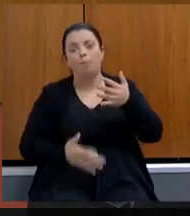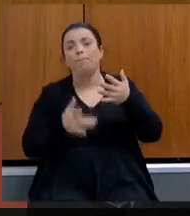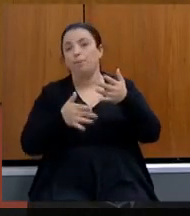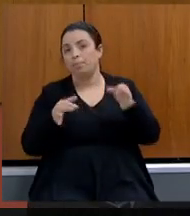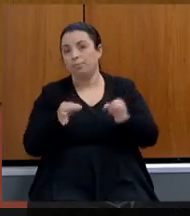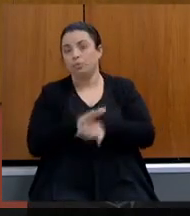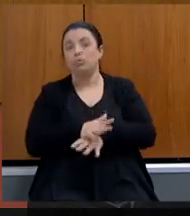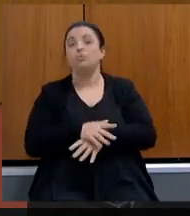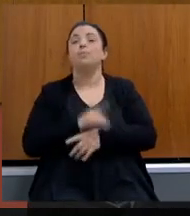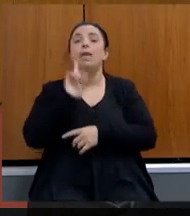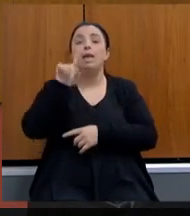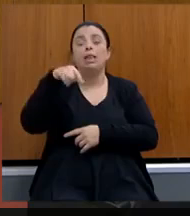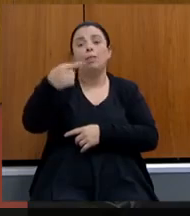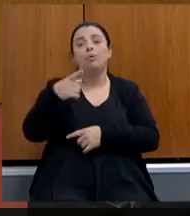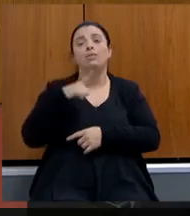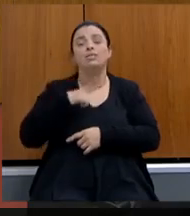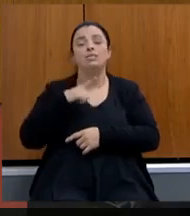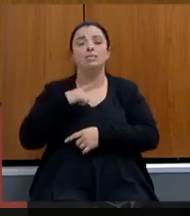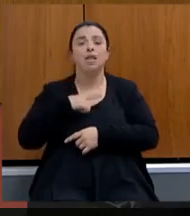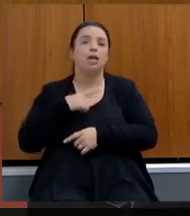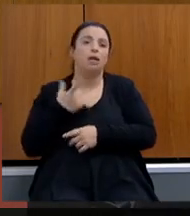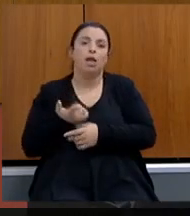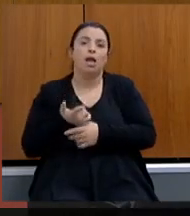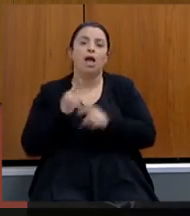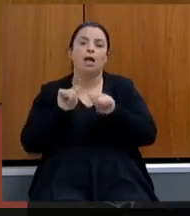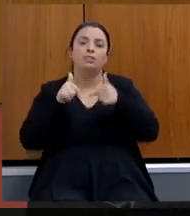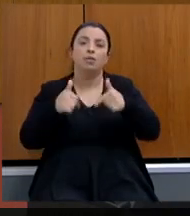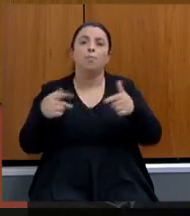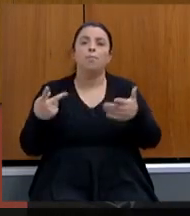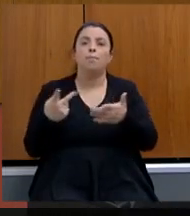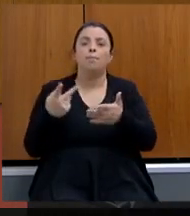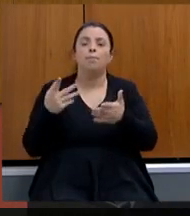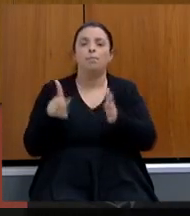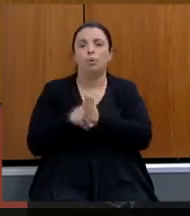teremos um rito próprio do Assembleia fiscaliza a